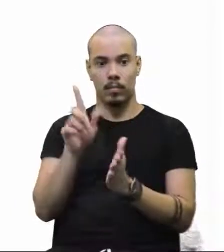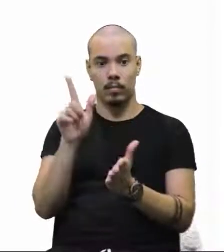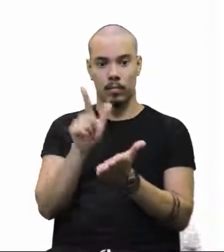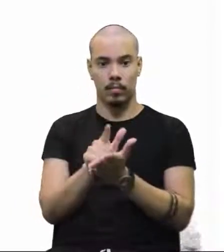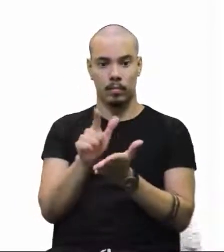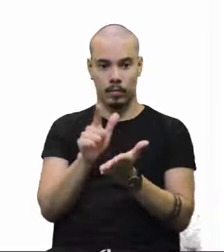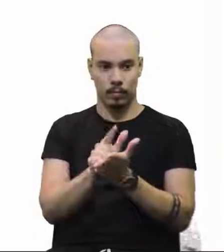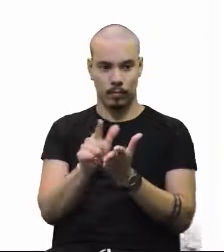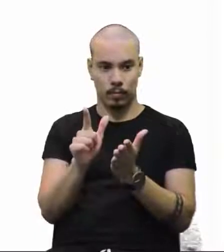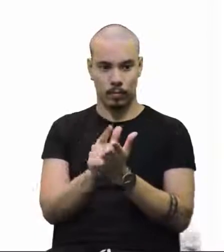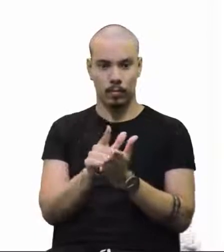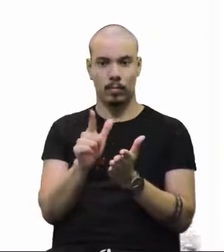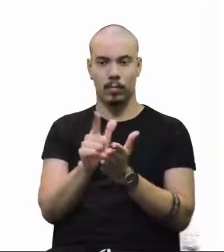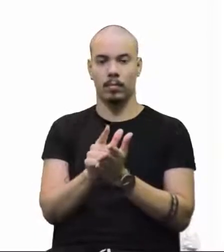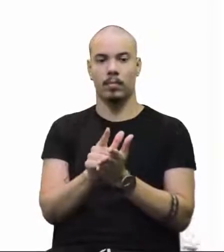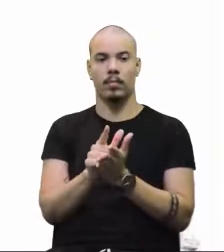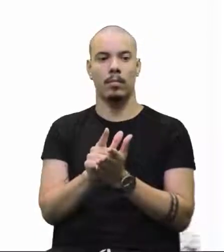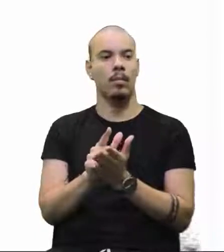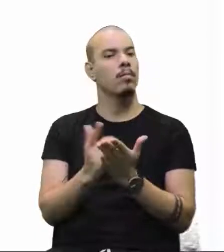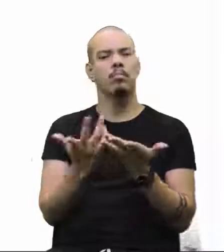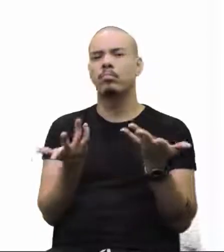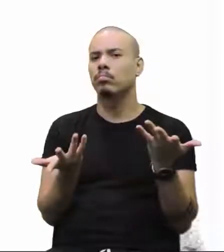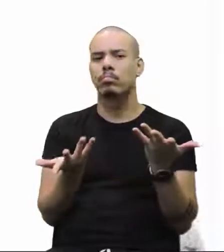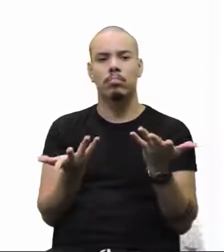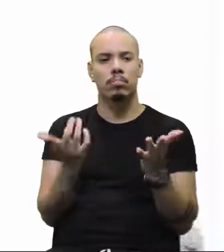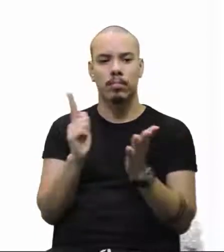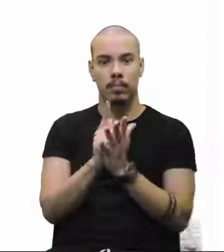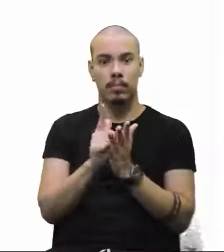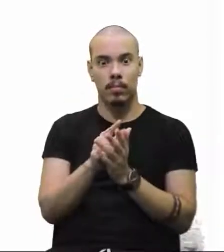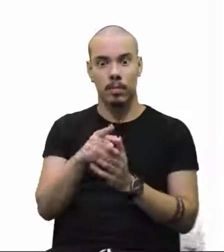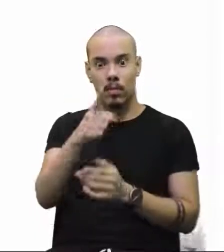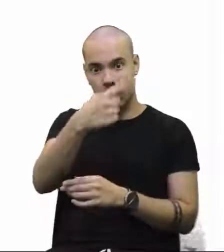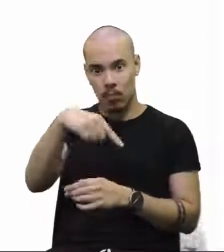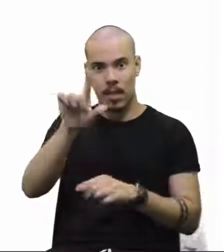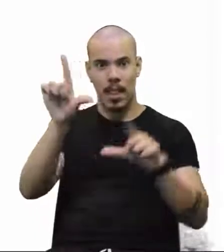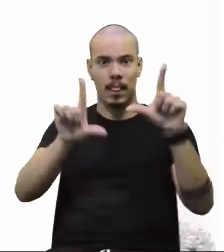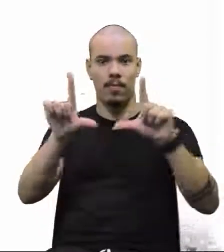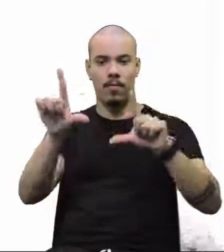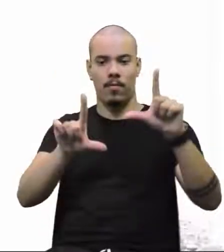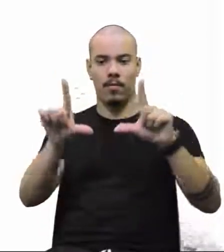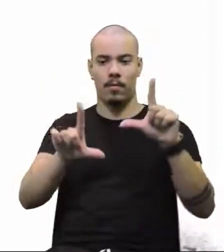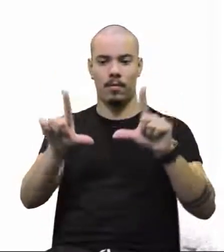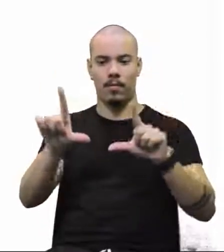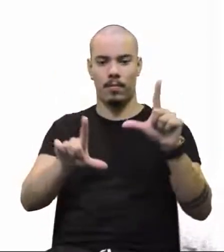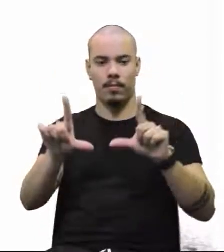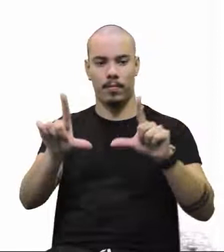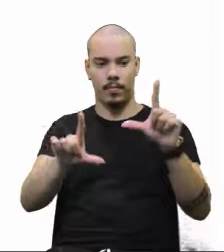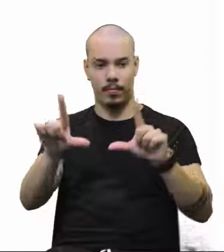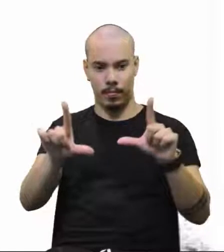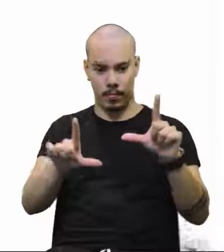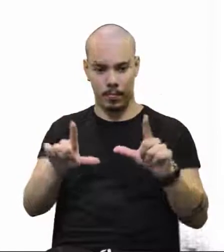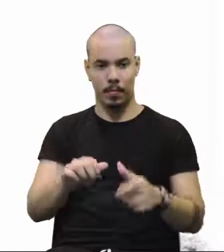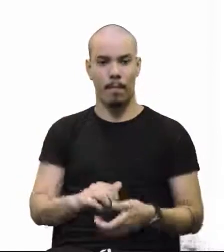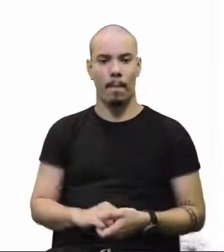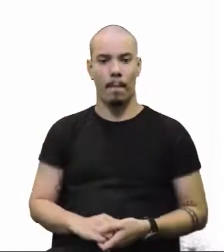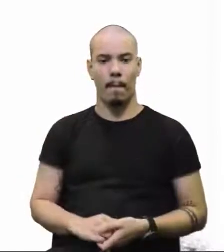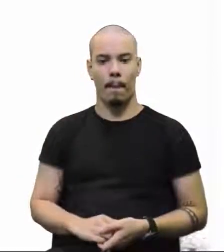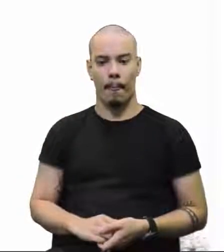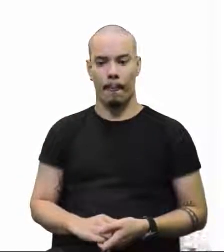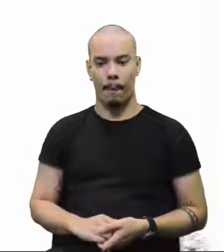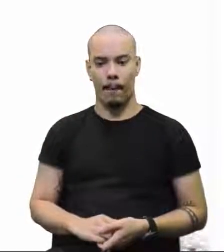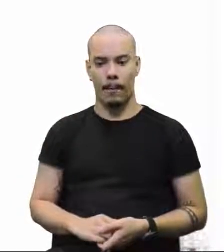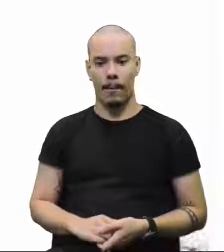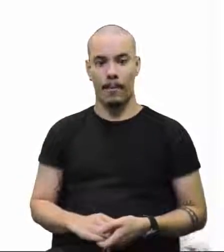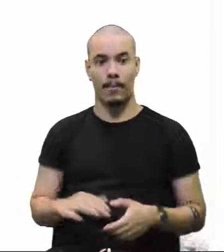só. Perpendicular ao plano do papel. Qual seria esse papel? É a TV, tá? Perpendicular ao plano da TV.